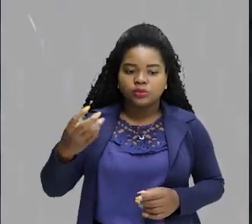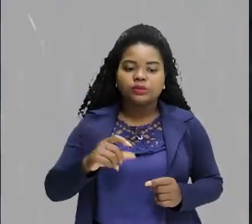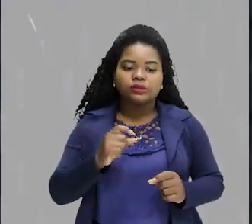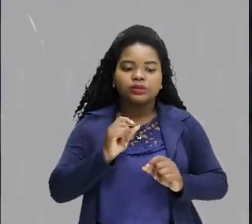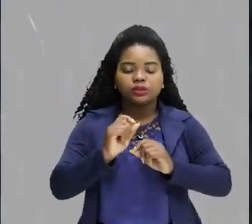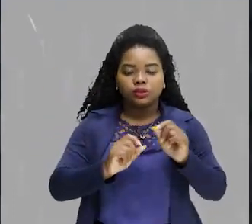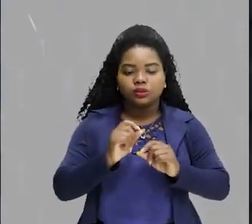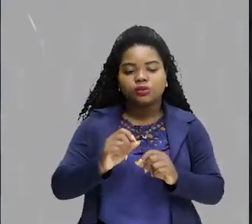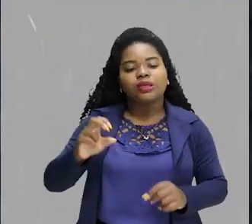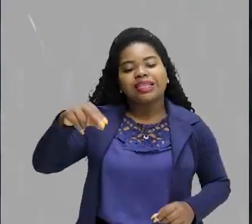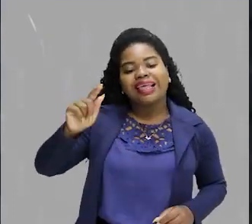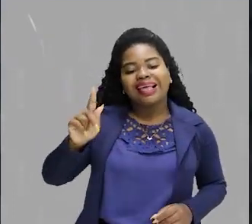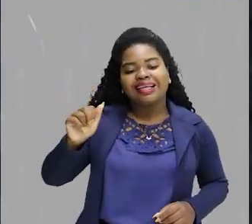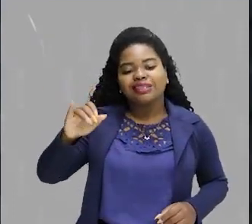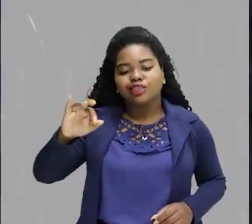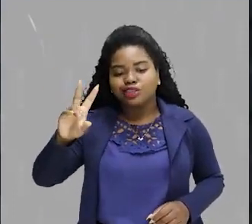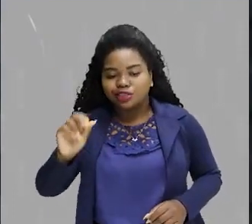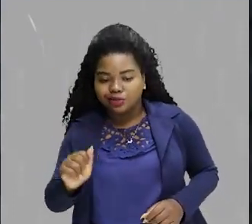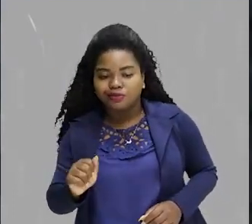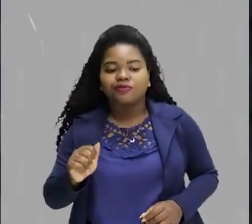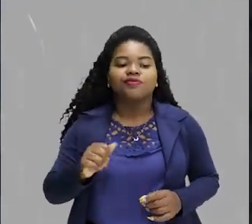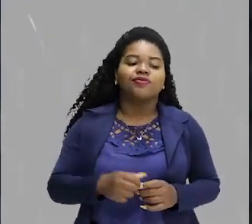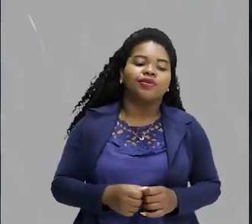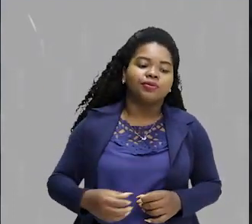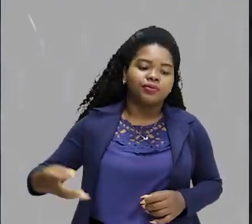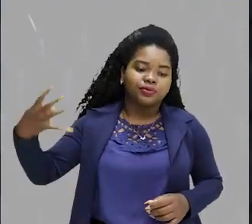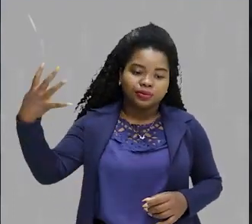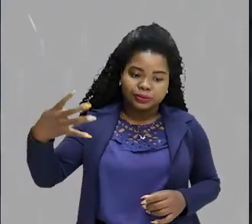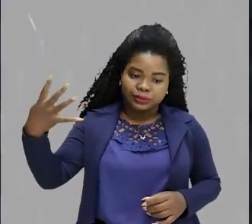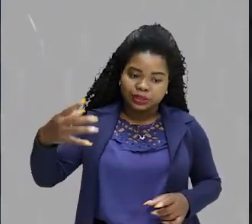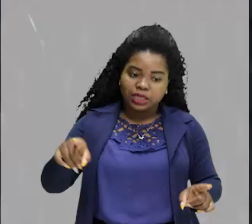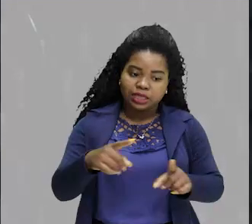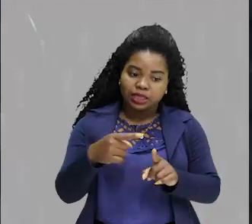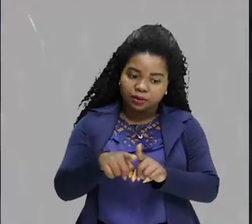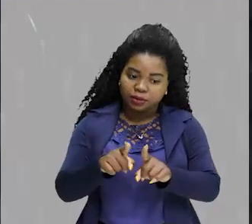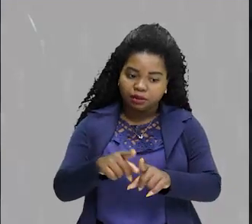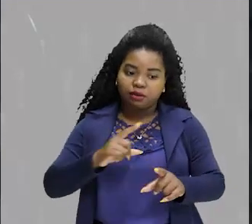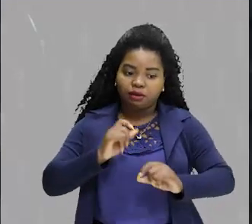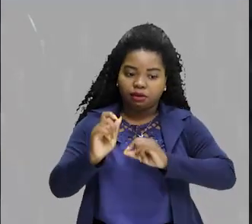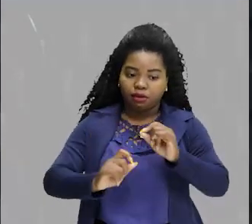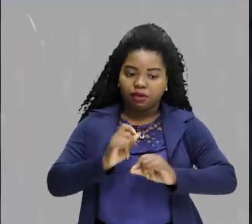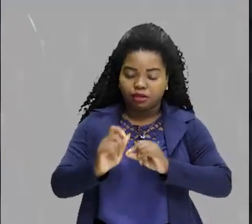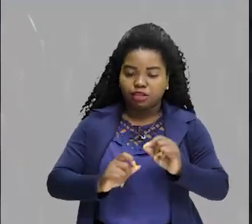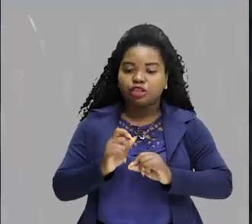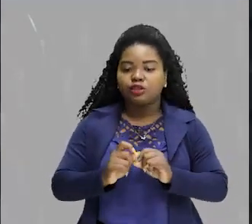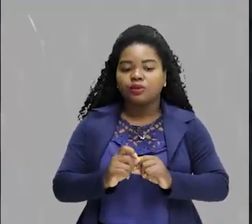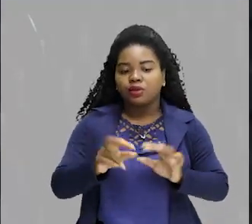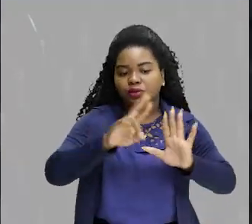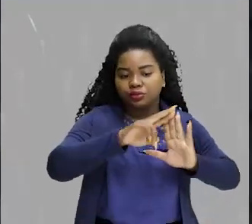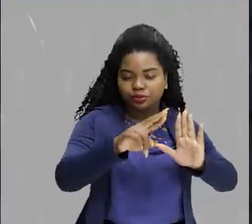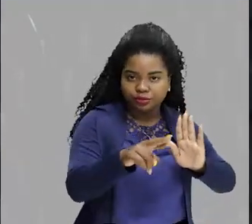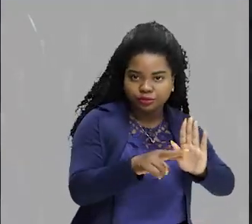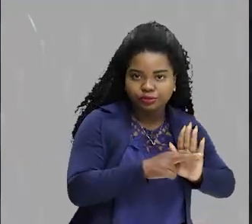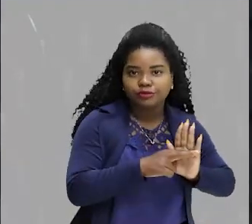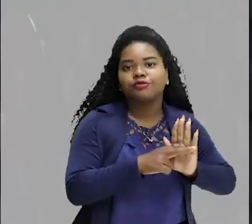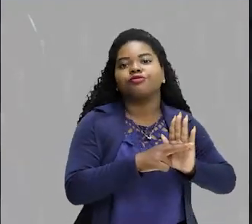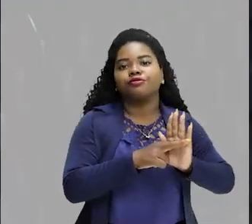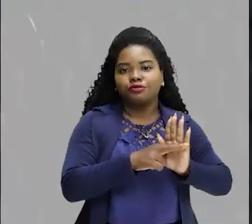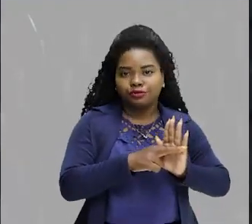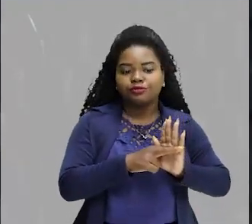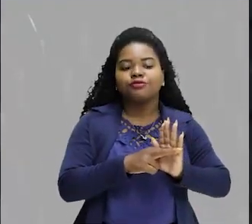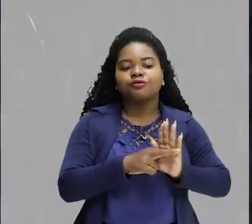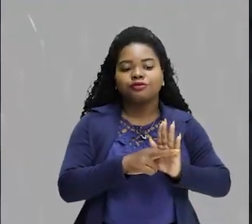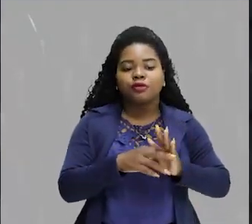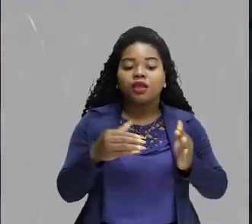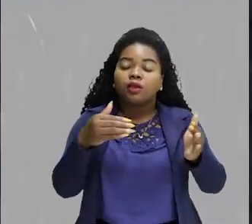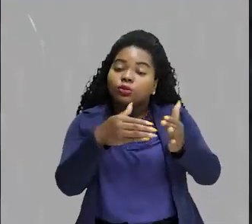negativas e interrogativas. Vou trazer para vocês uma exceção, que com certeza vocês já conhecem, é o nosso famoso verbo to be.